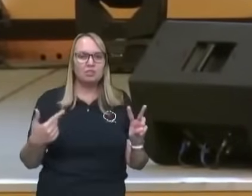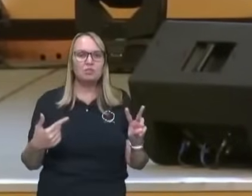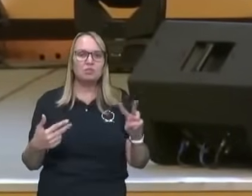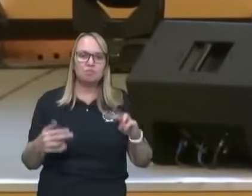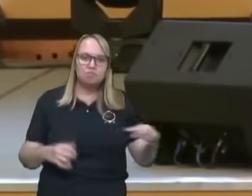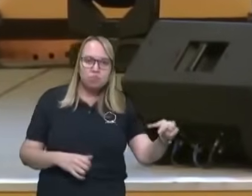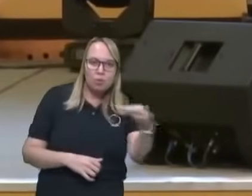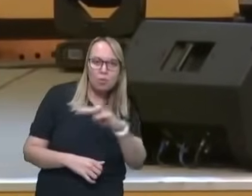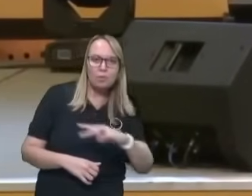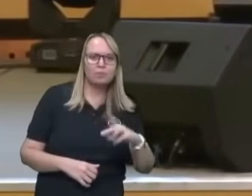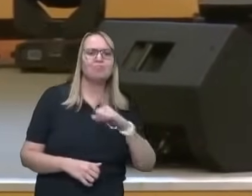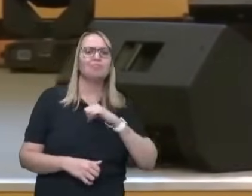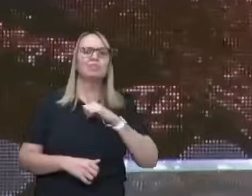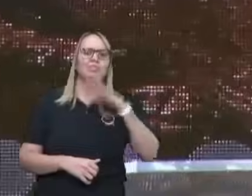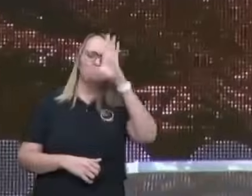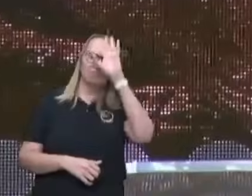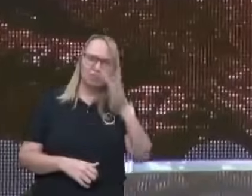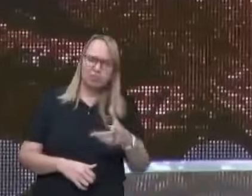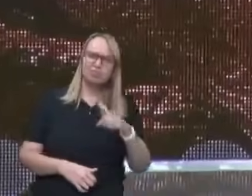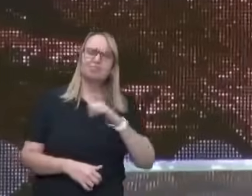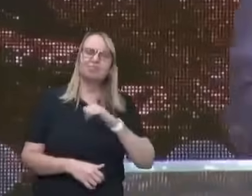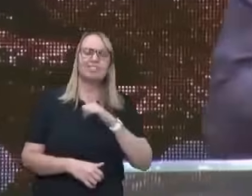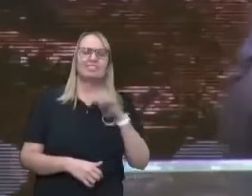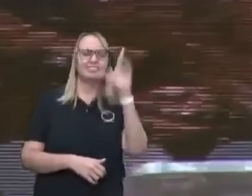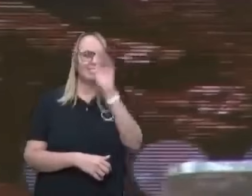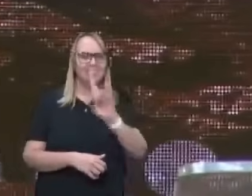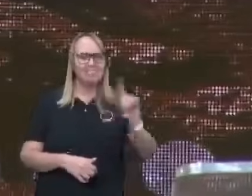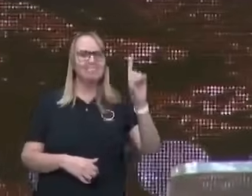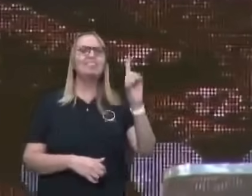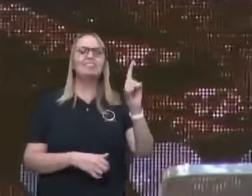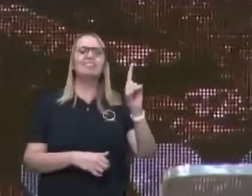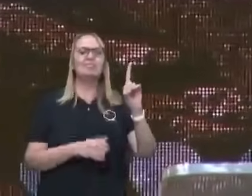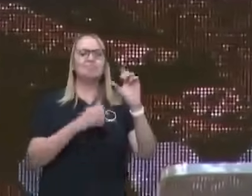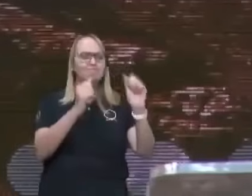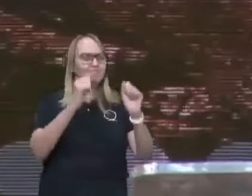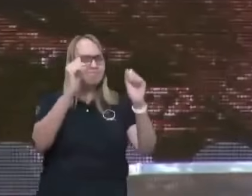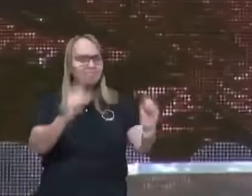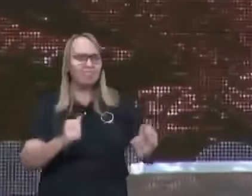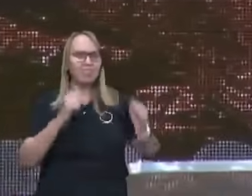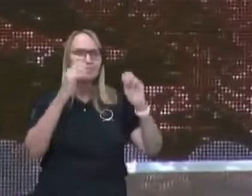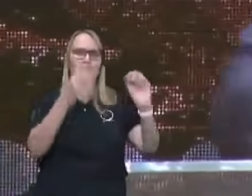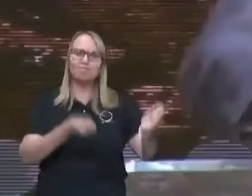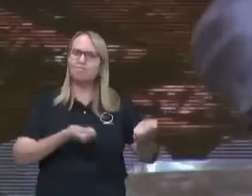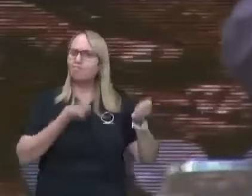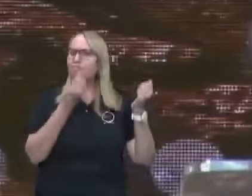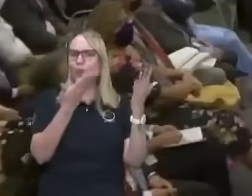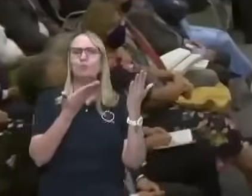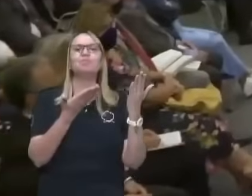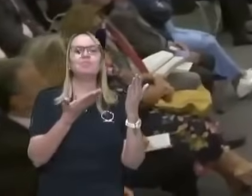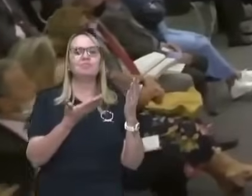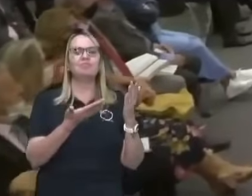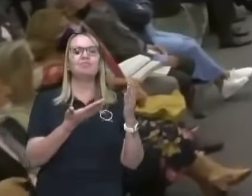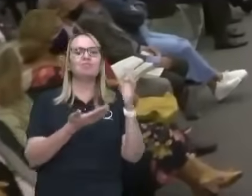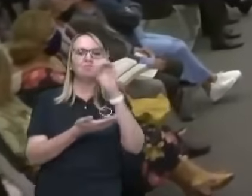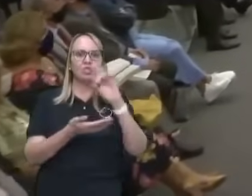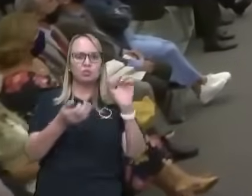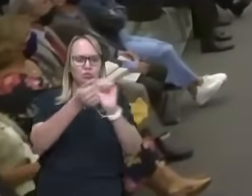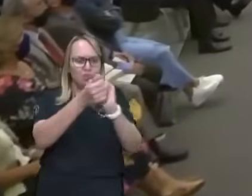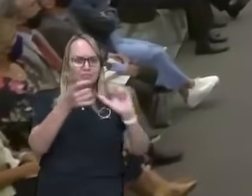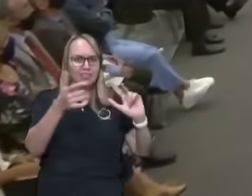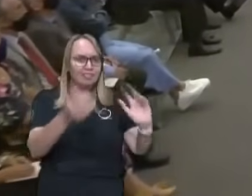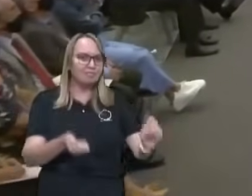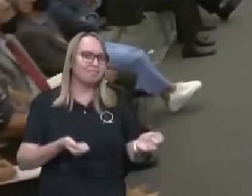tudo que é problema. Oh, esse Deus é digno de ser exaltado, esse Deus é digno de ser